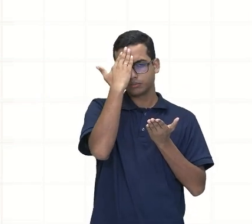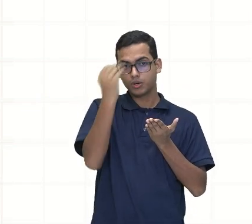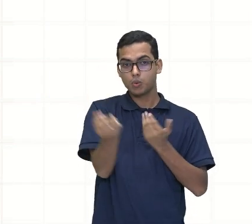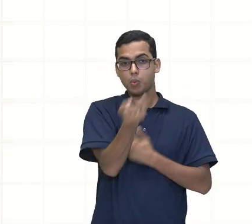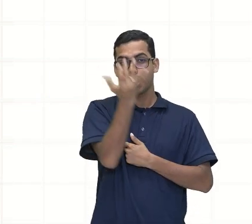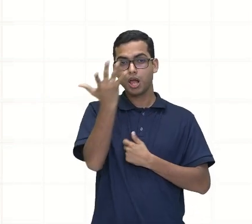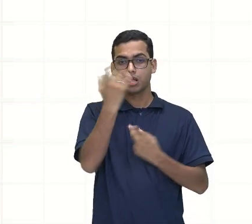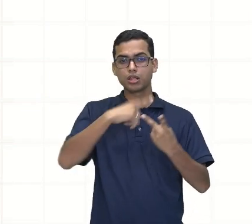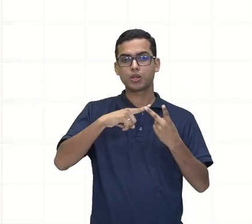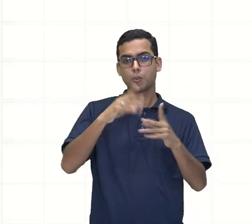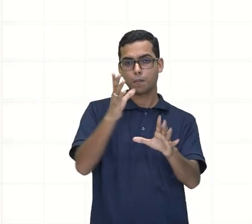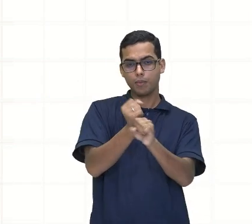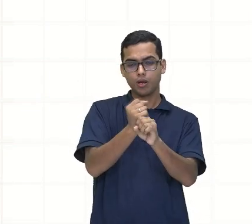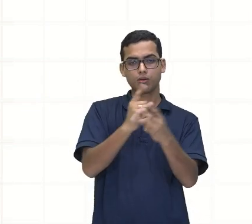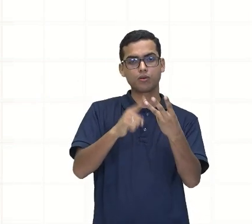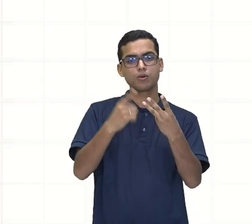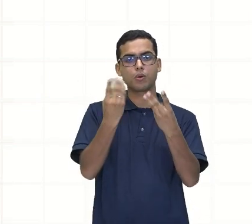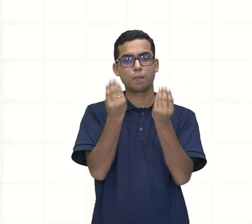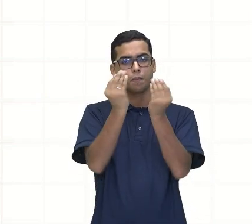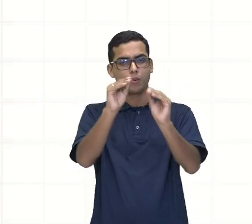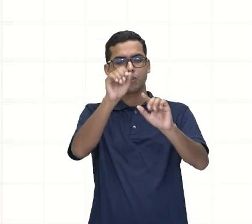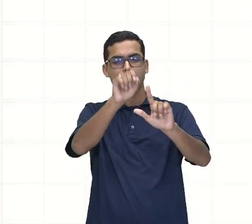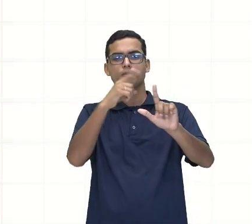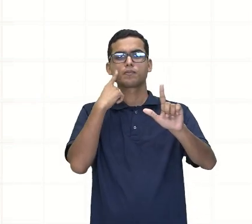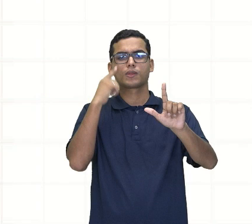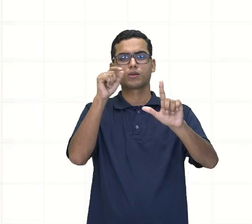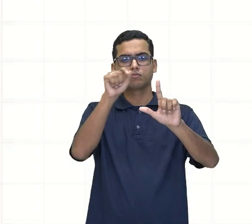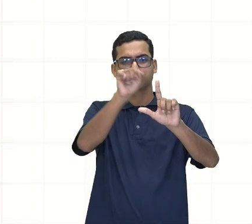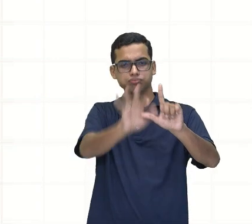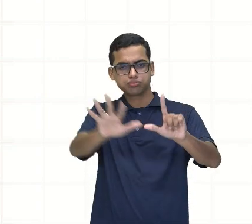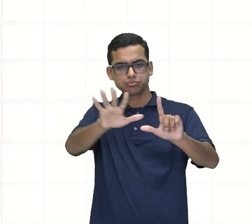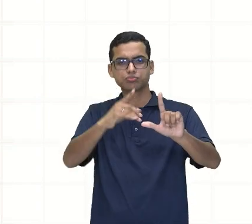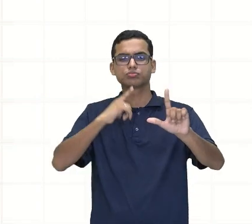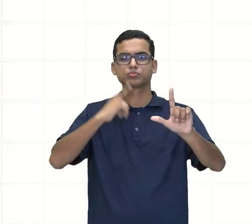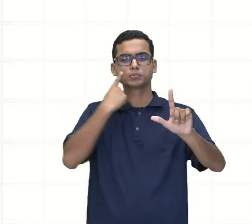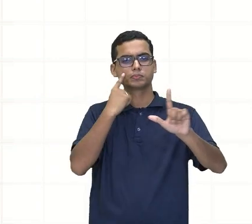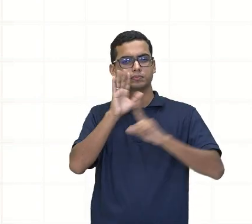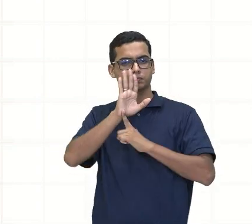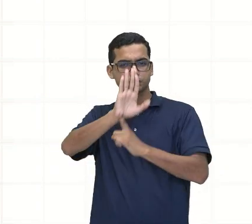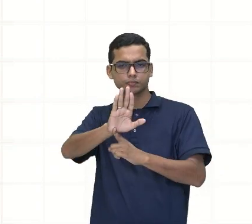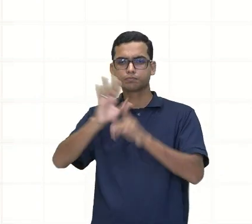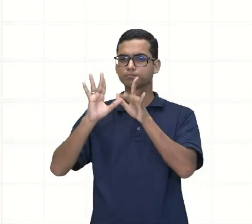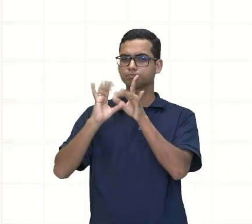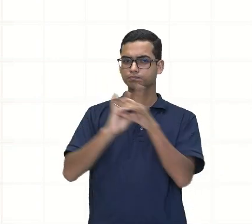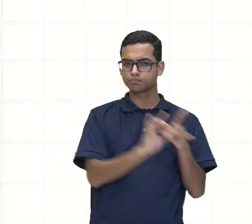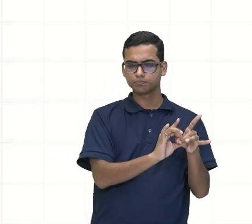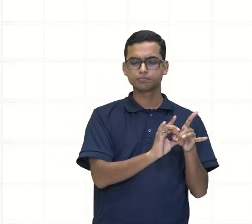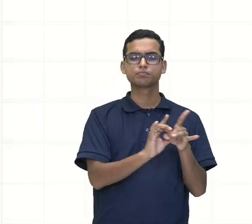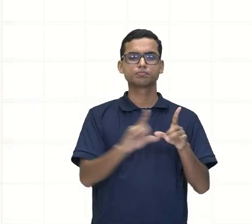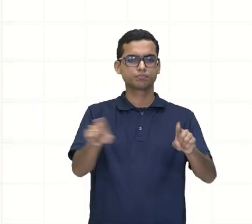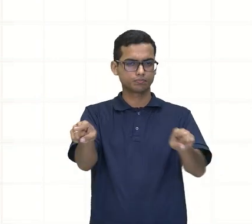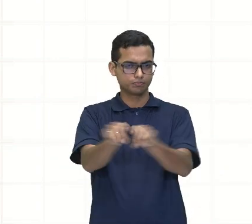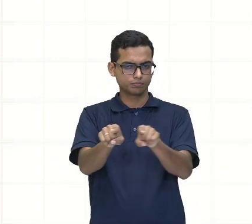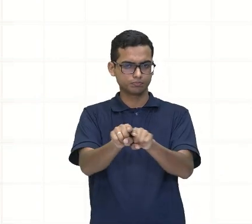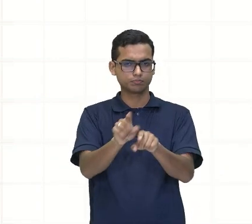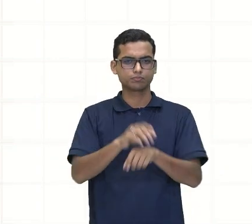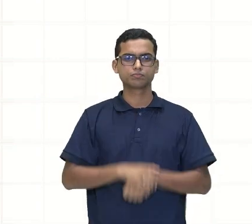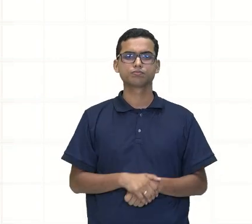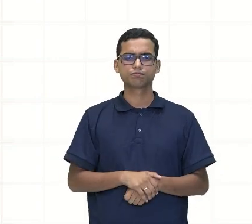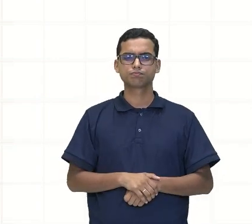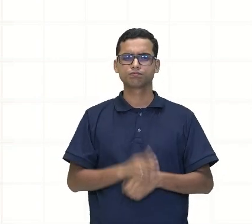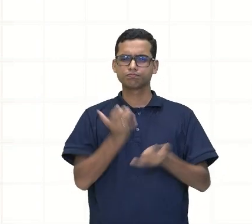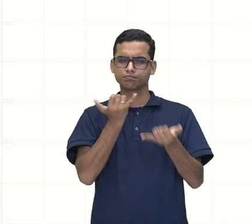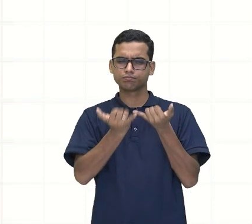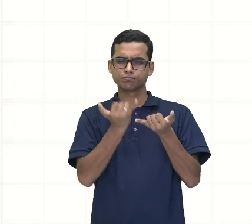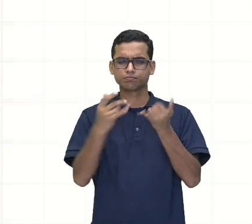quantificado ou ilustrado de uma maneira coerente. Então, similarmente aqui ao que nós fazemos com